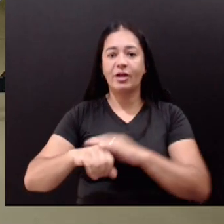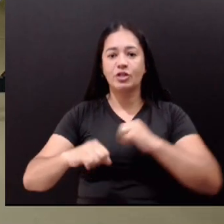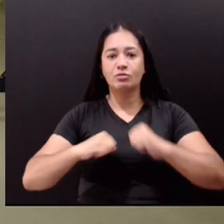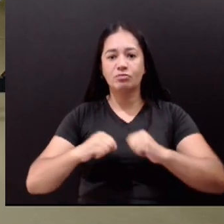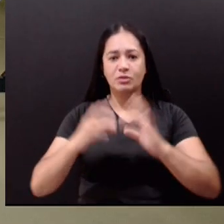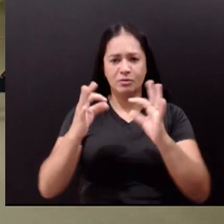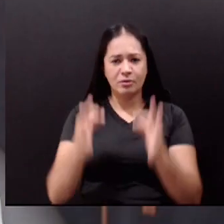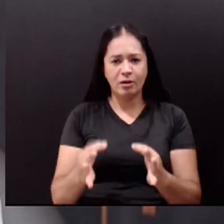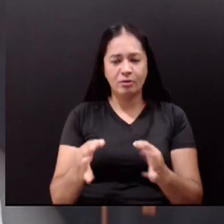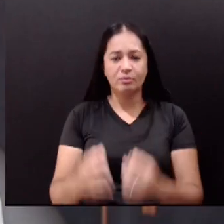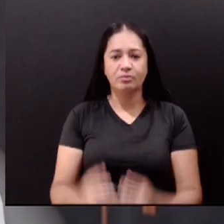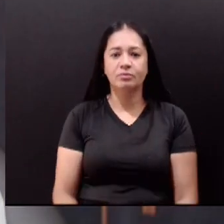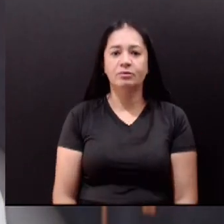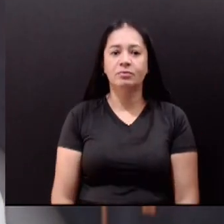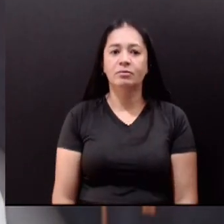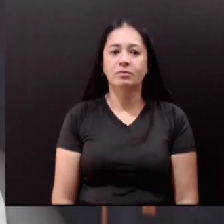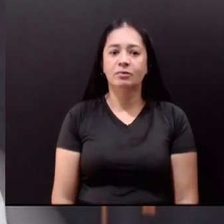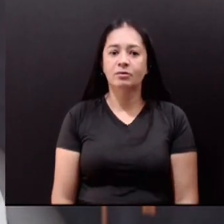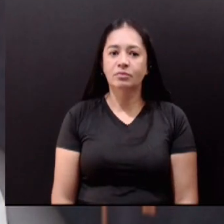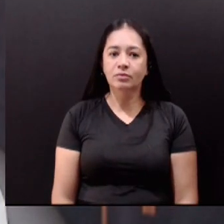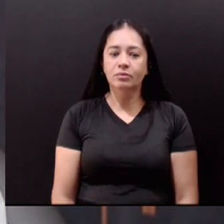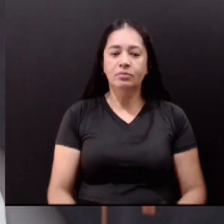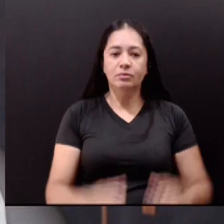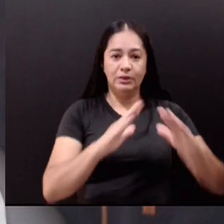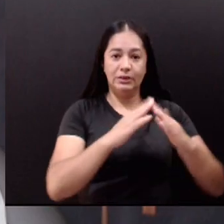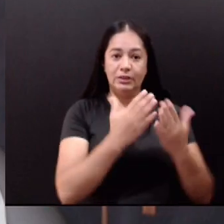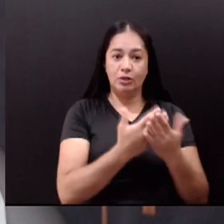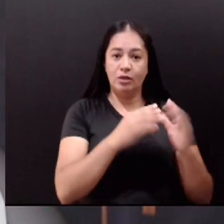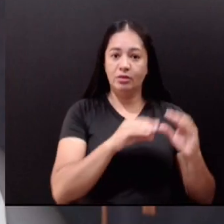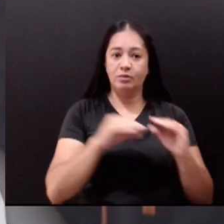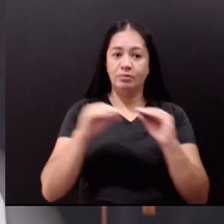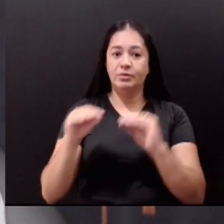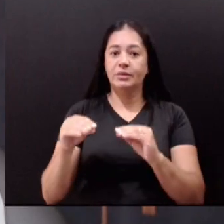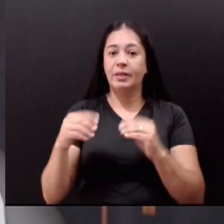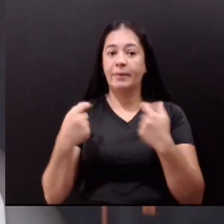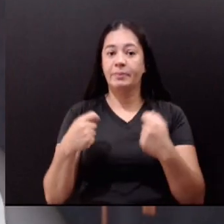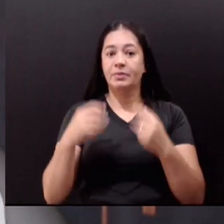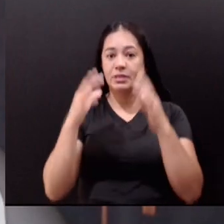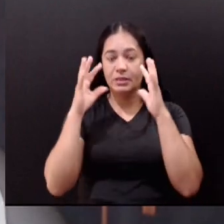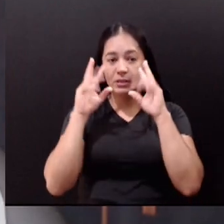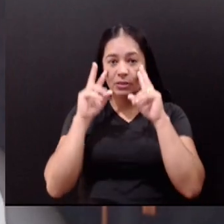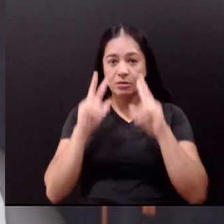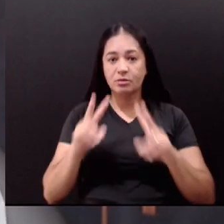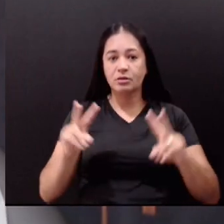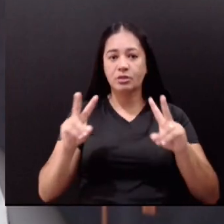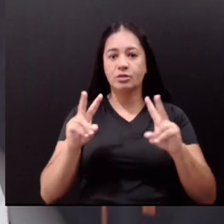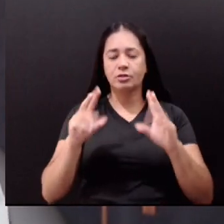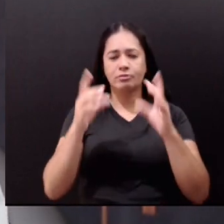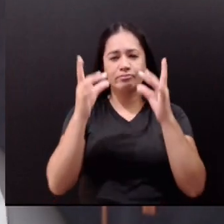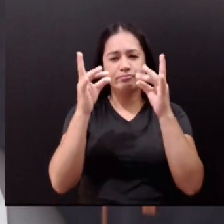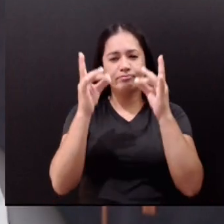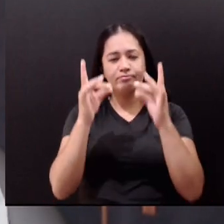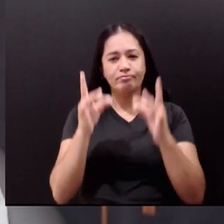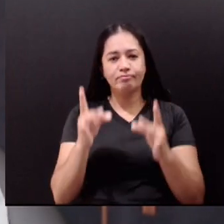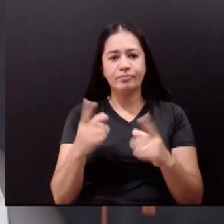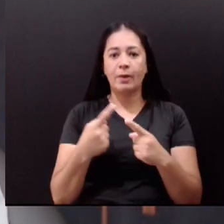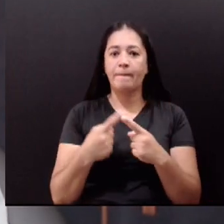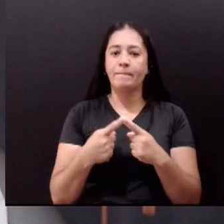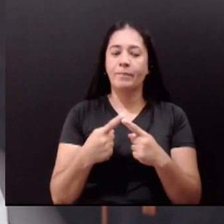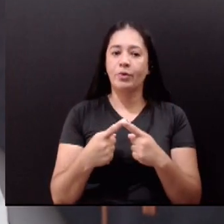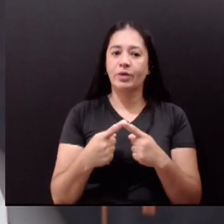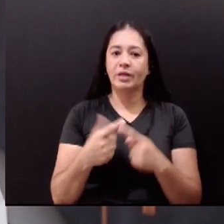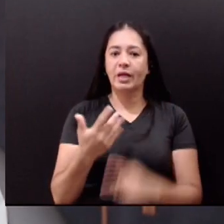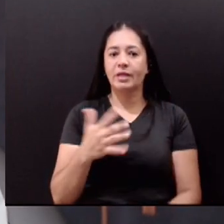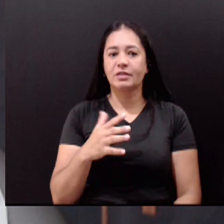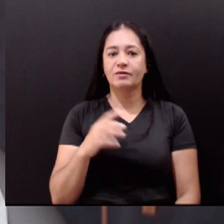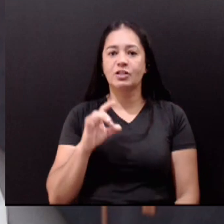A questão de mudança de escola, a gente precisa ter um olhar, de muito critério, Uhum, porque às vezes simplesmente mudar de